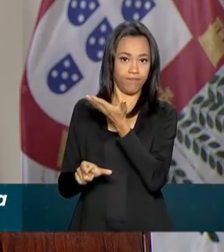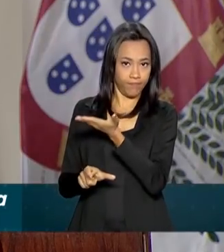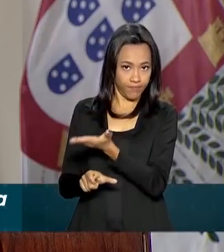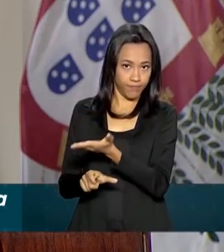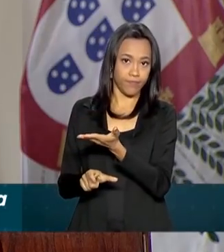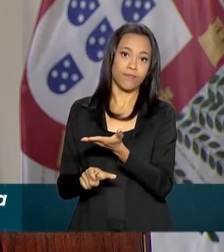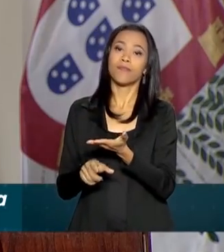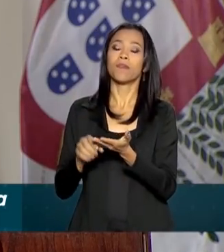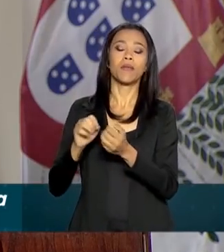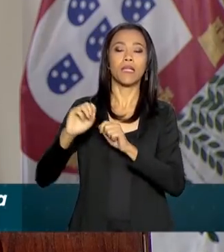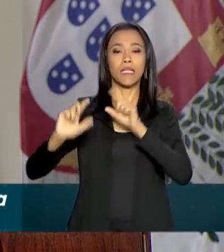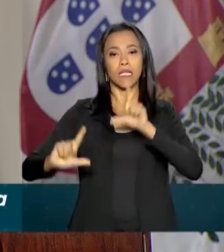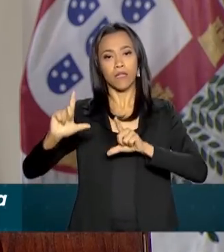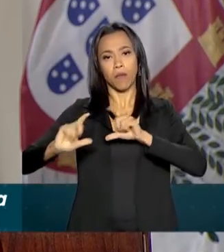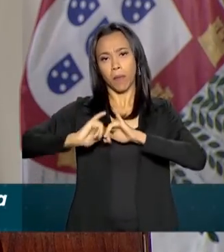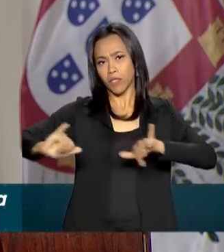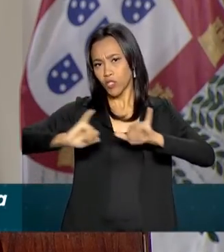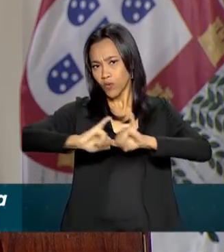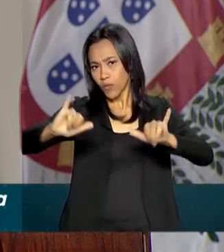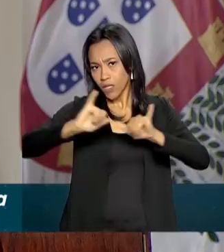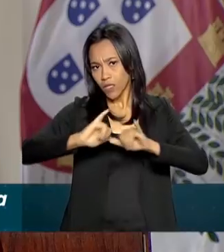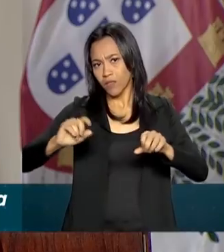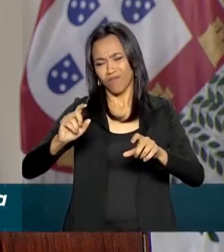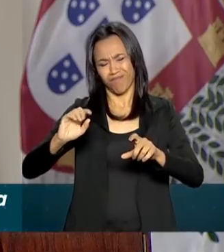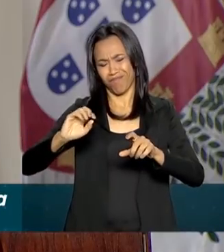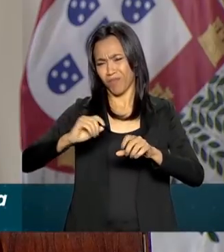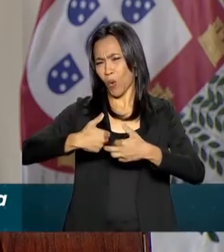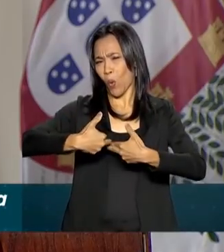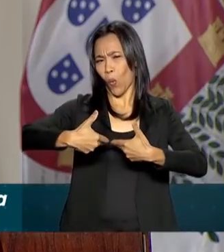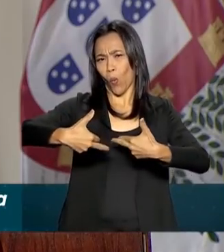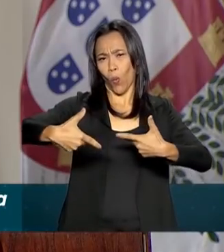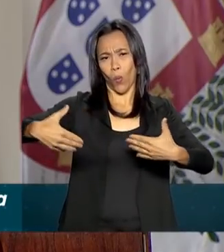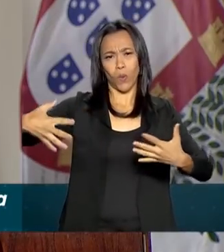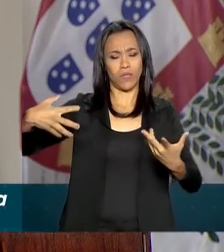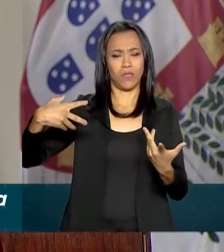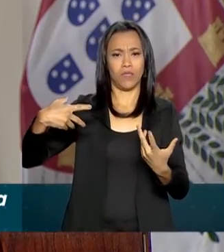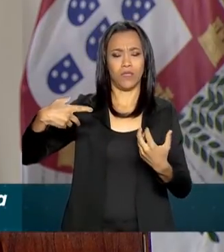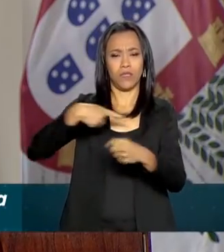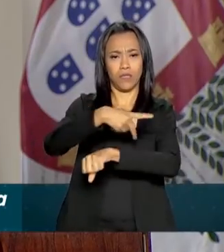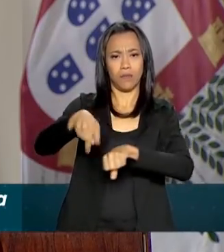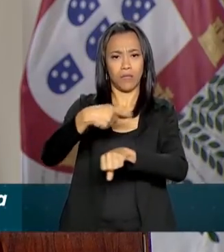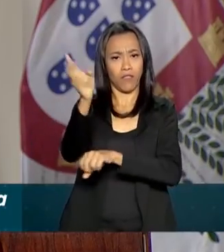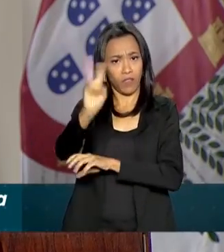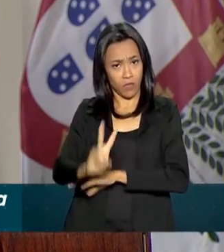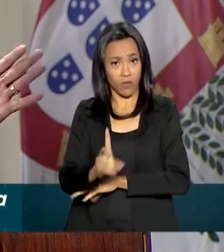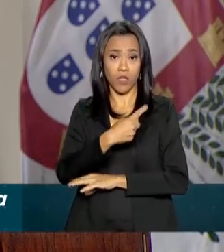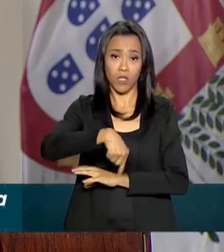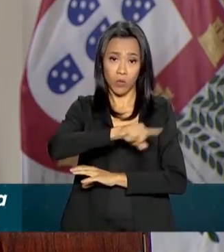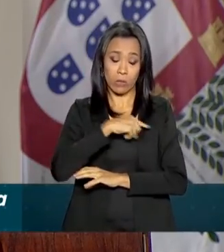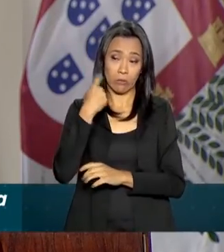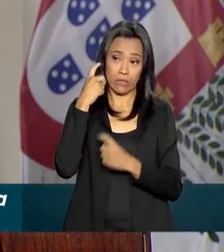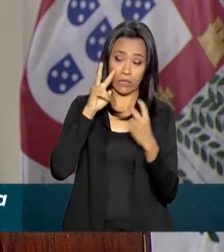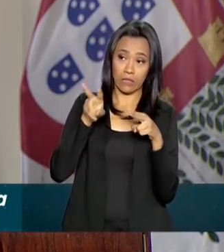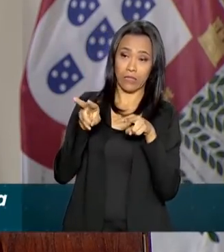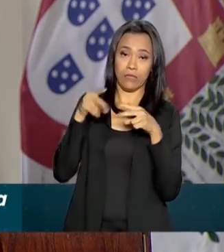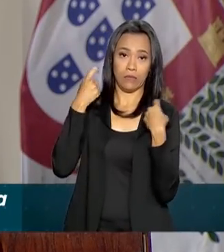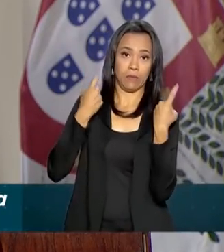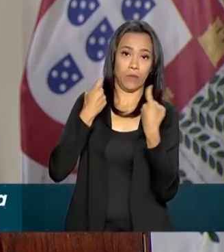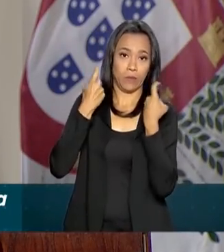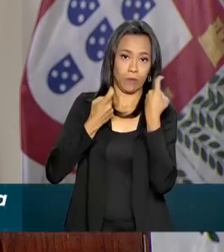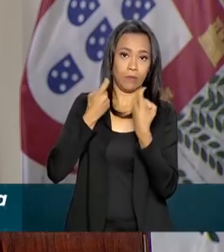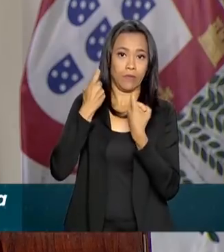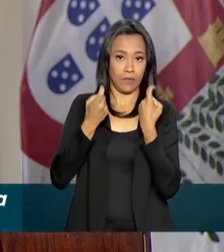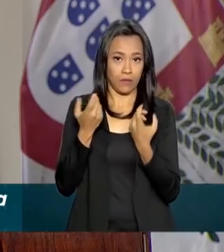imprensa que além da venezuela a preocupação de todos nós e eles voltaram um pouco mais ao sul